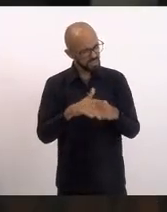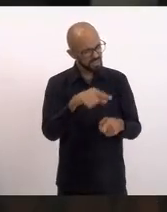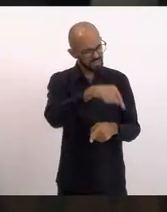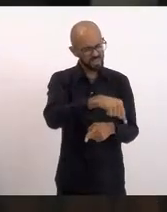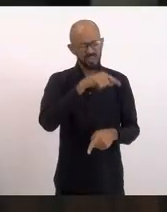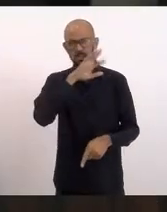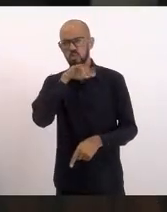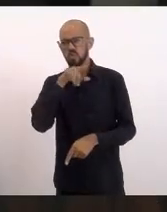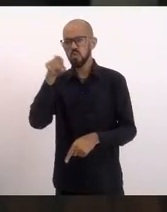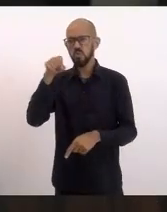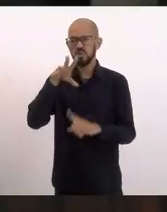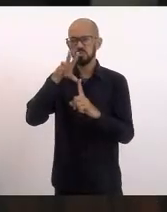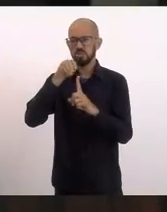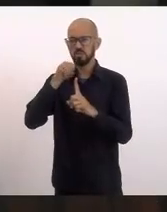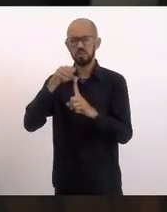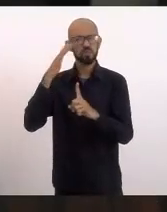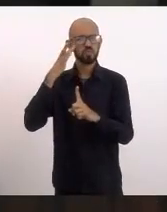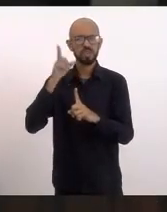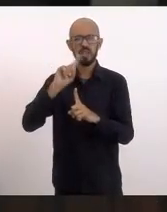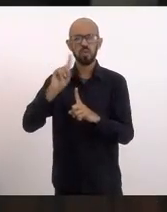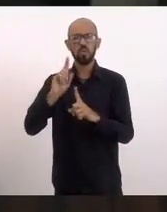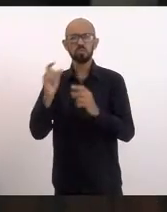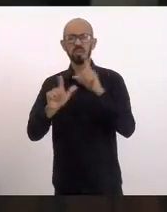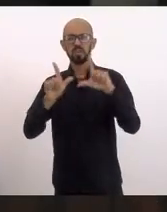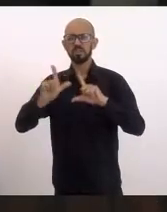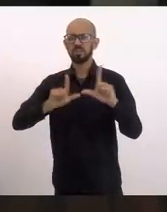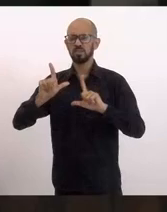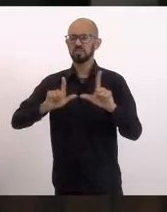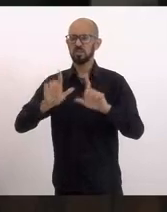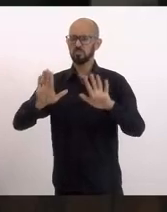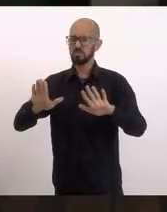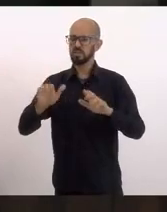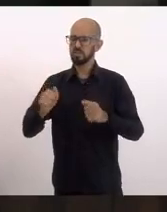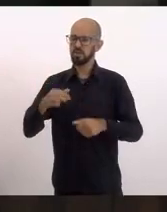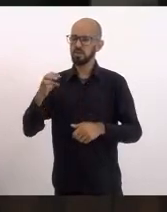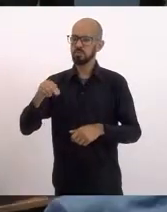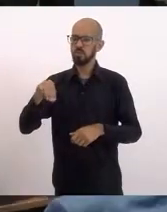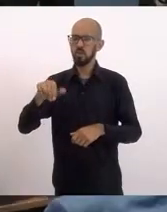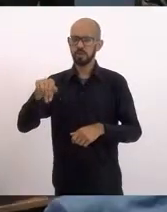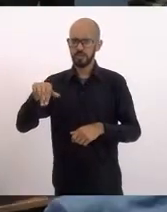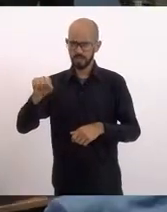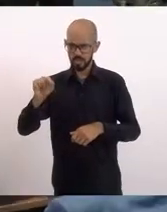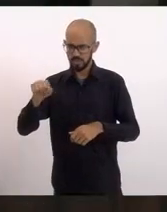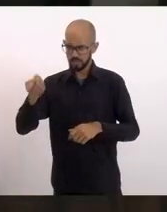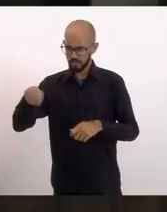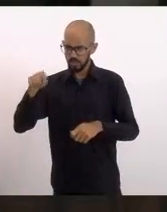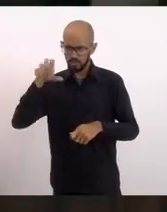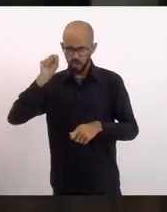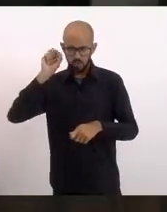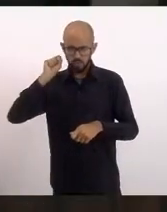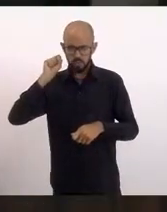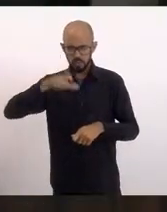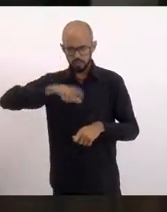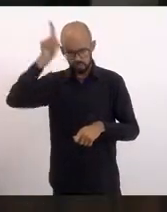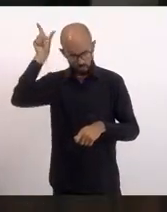Não sei como está no vídeo aí. Como é que está, Mônica? Está ouvindo bem, Luiz